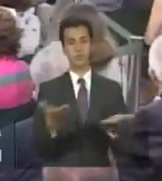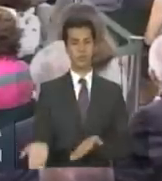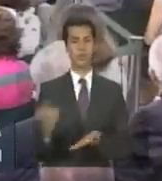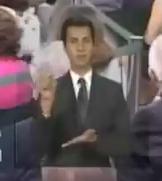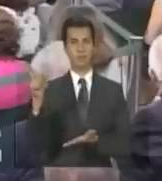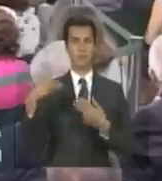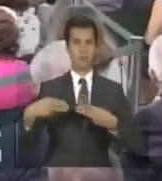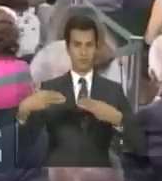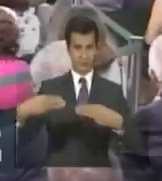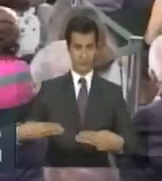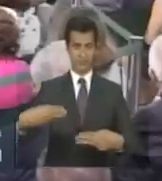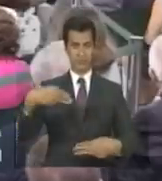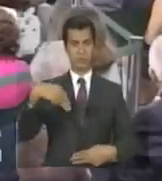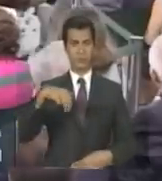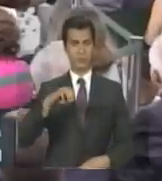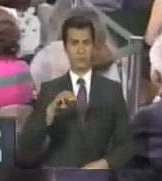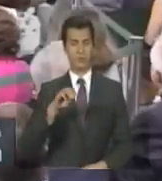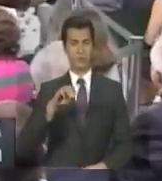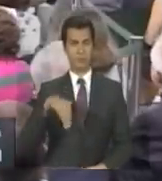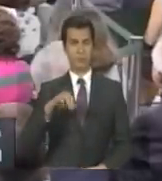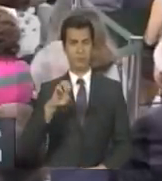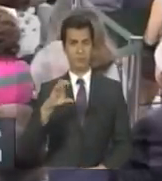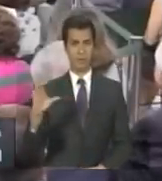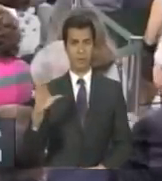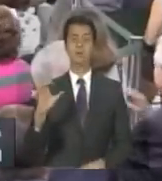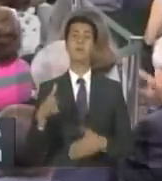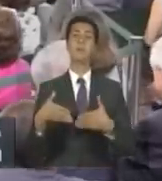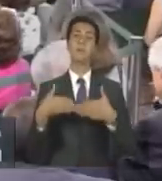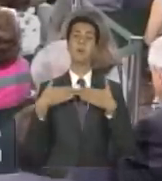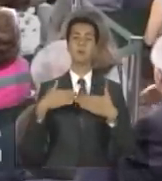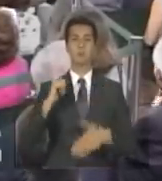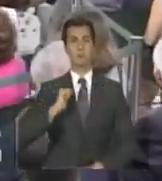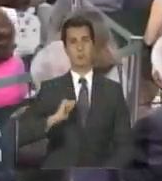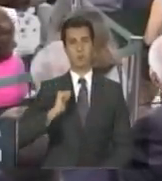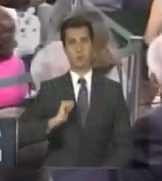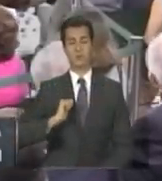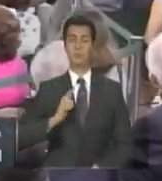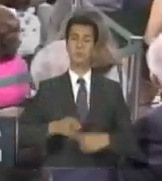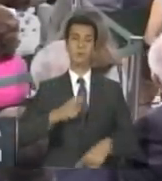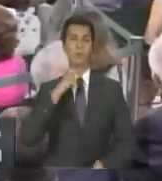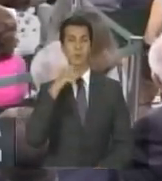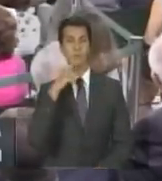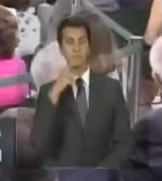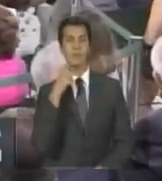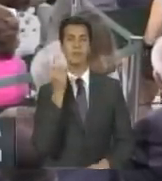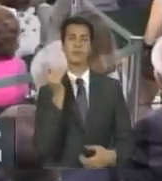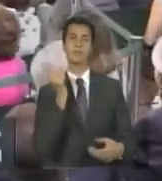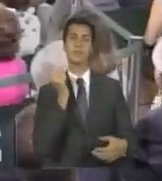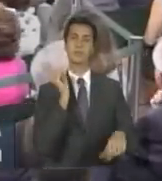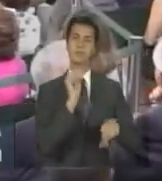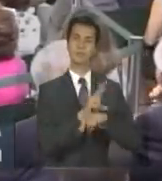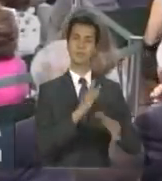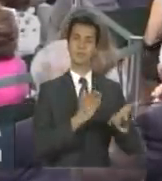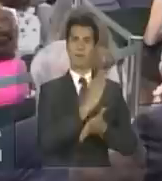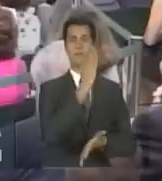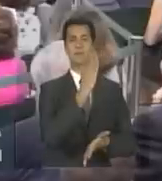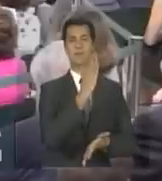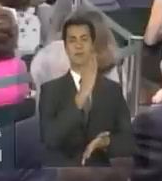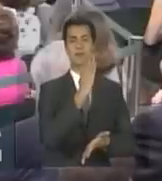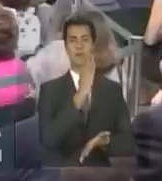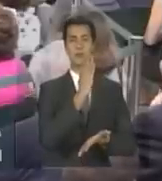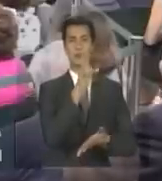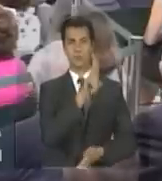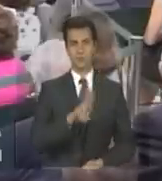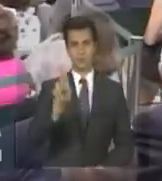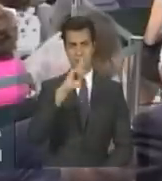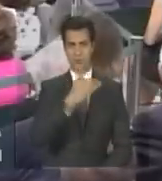que não ingressavam na universidade pública e pessoas que não tinham recursos para pagar uma universidade particular.